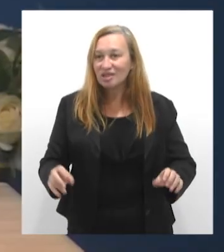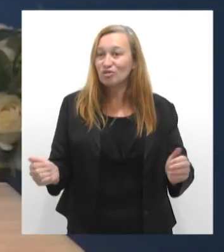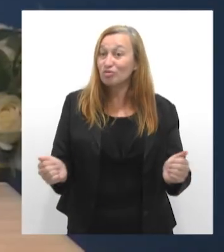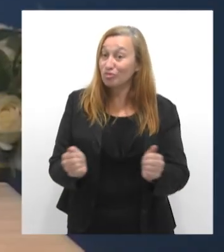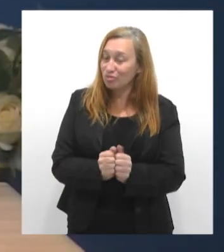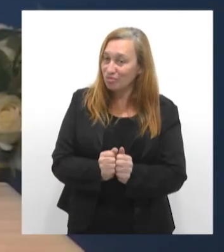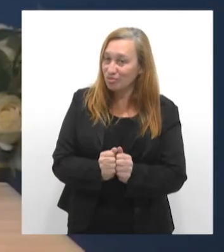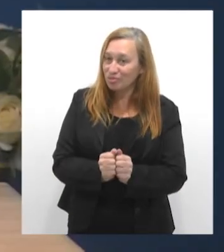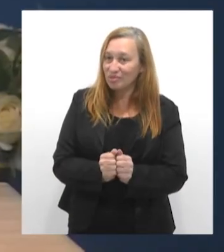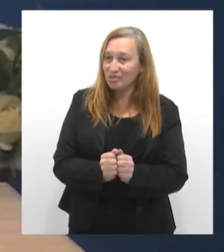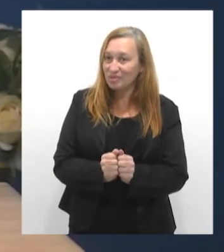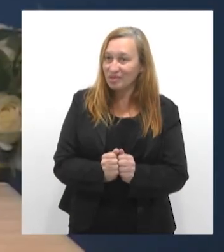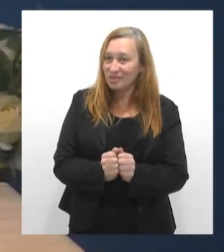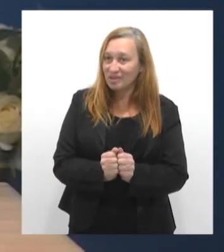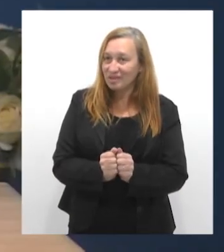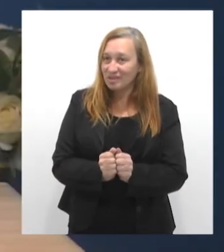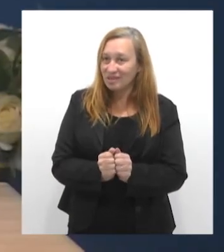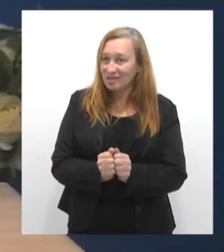com